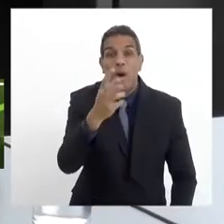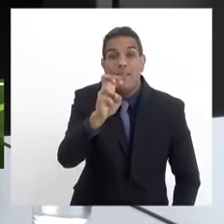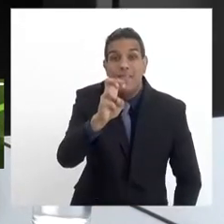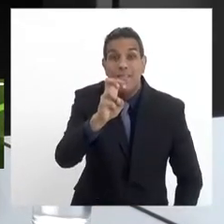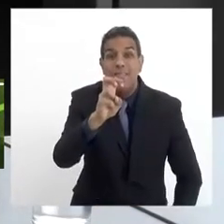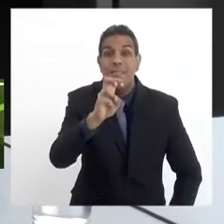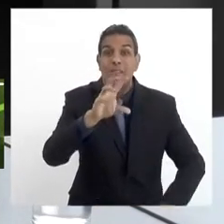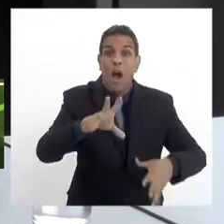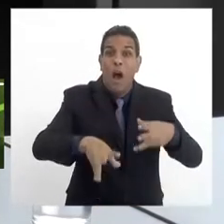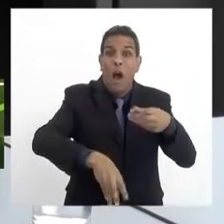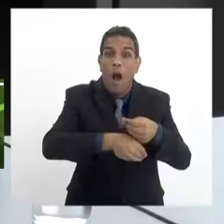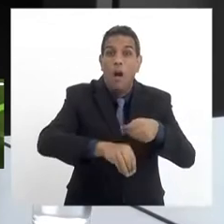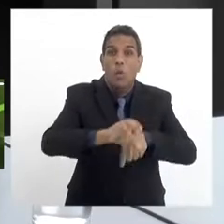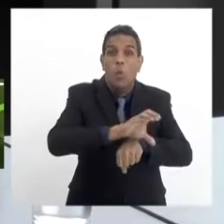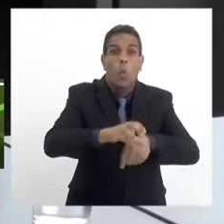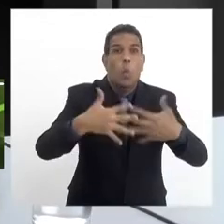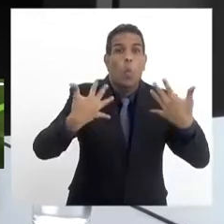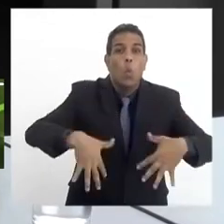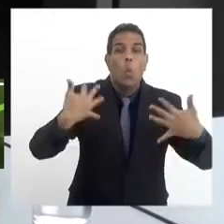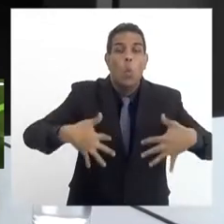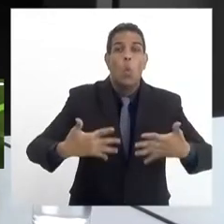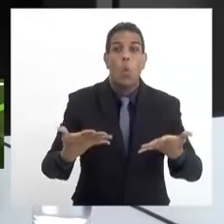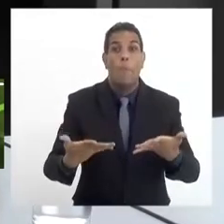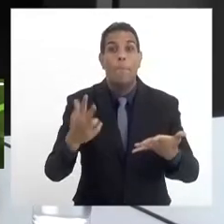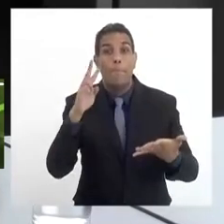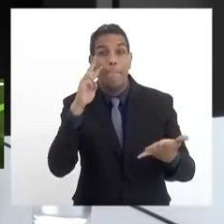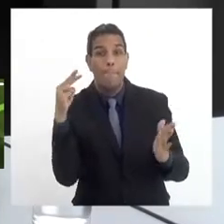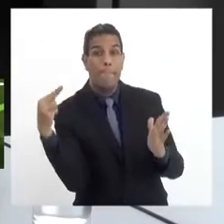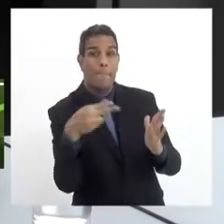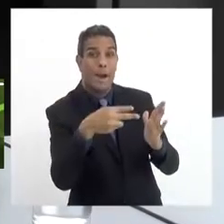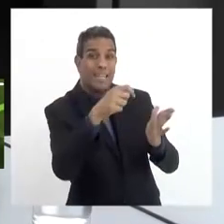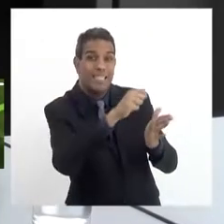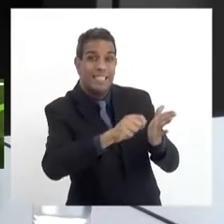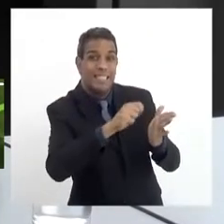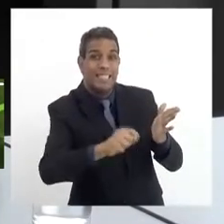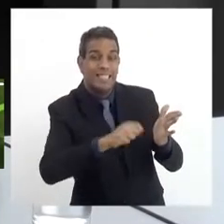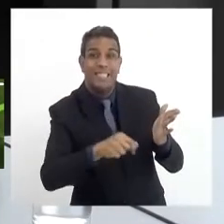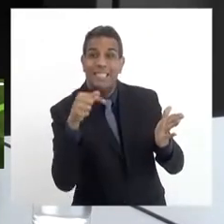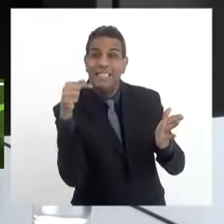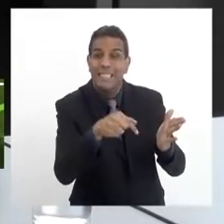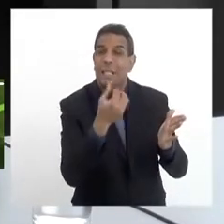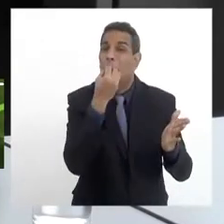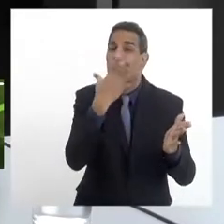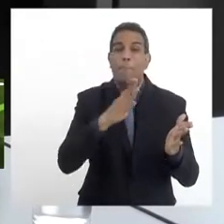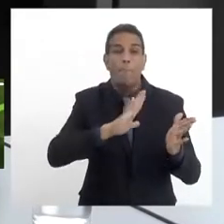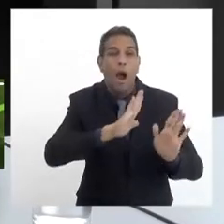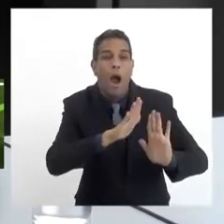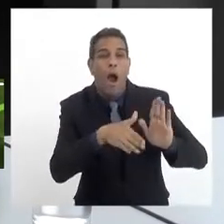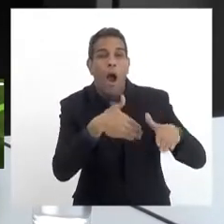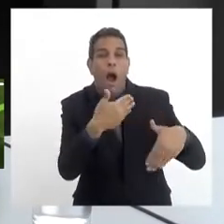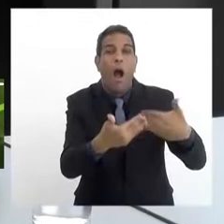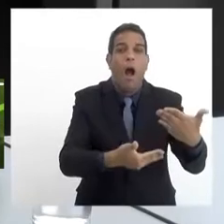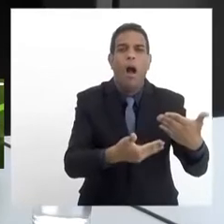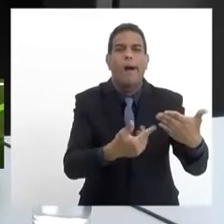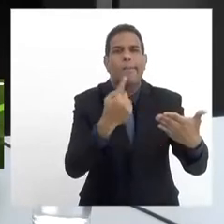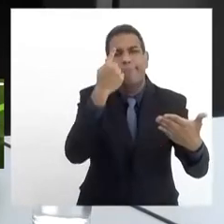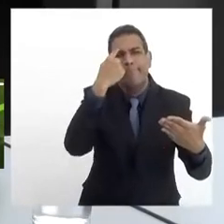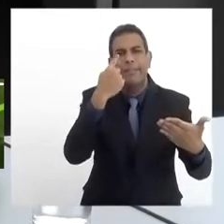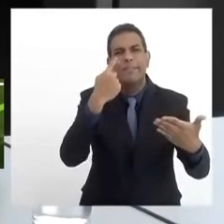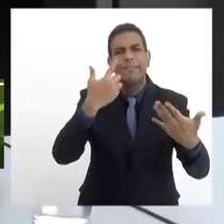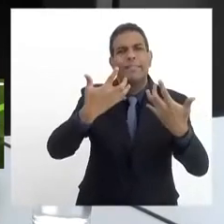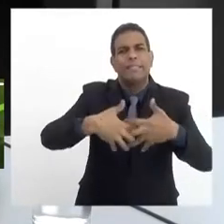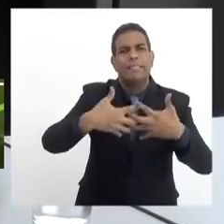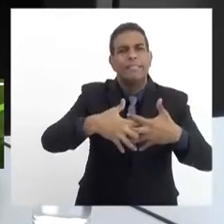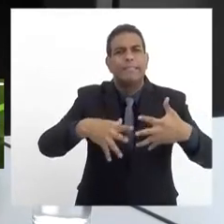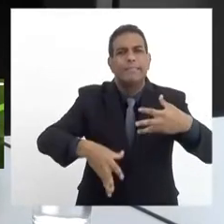que o projeto, a concepção é boa. Mas ele foi avançando no tempo. O tema é